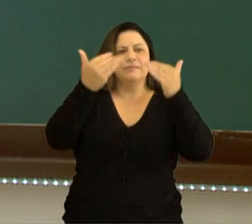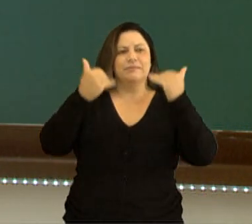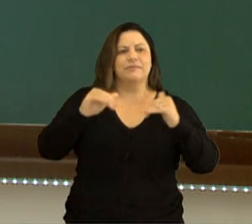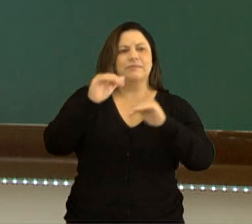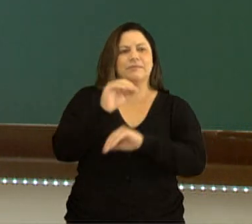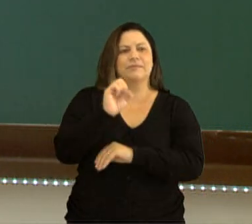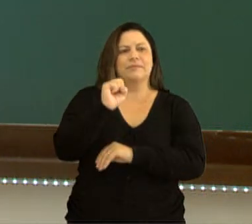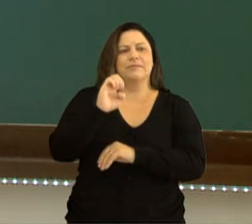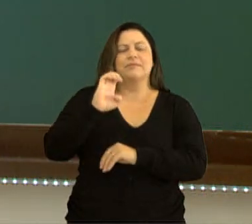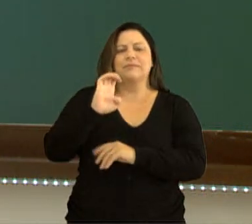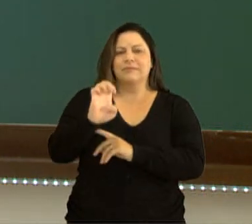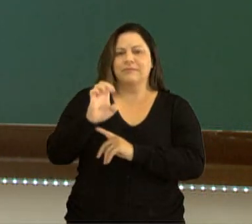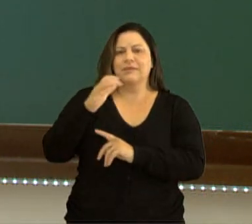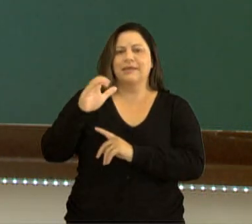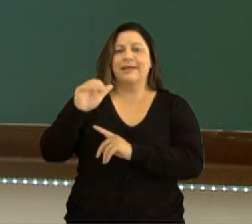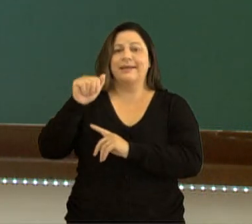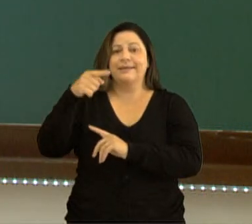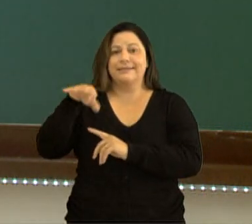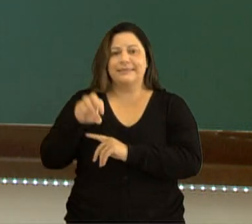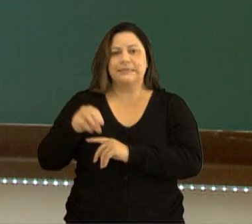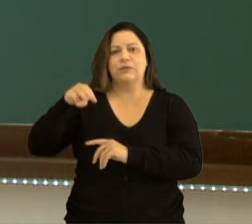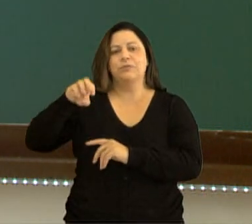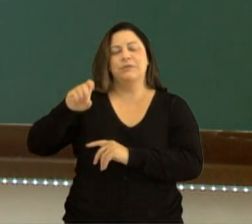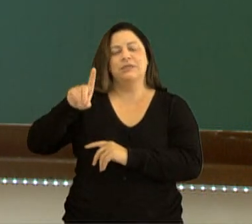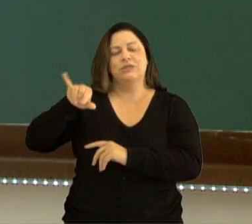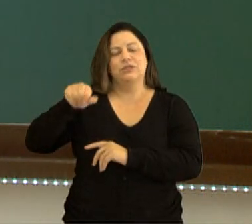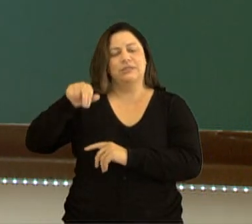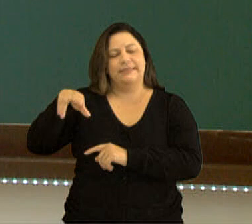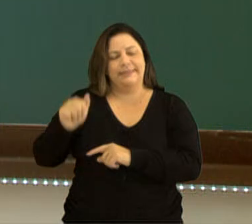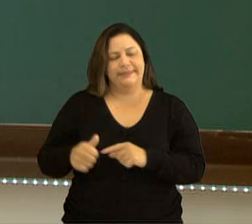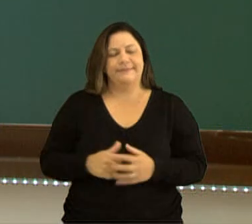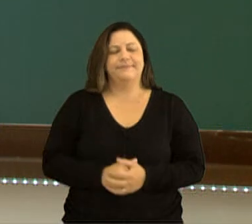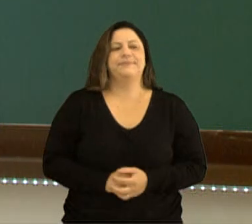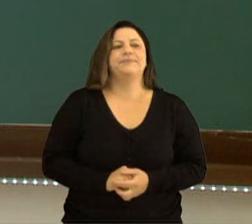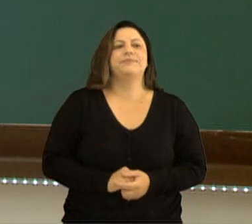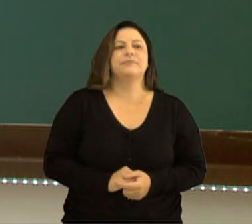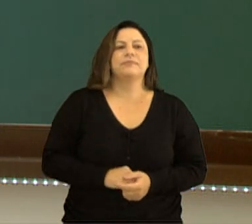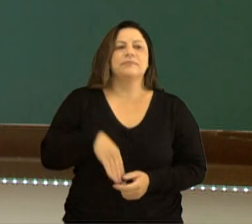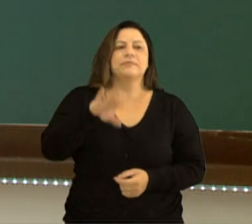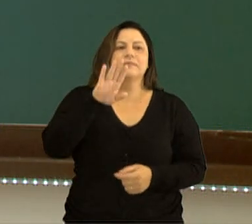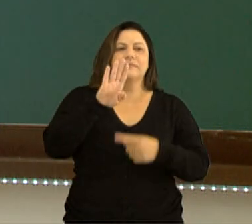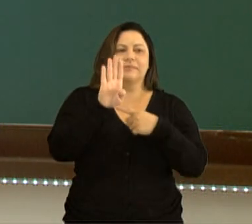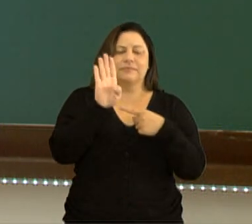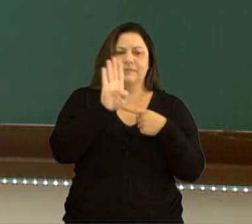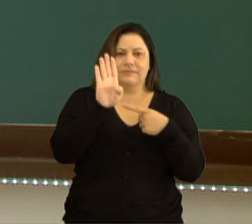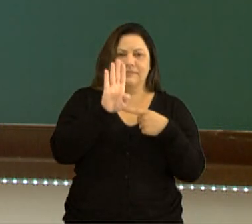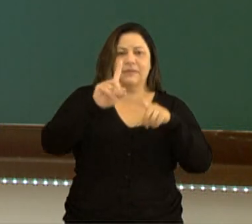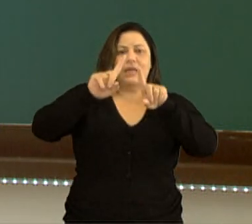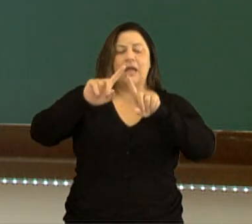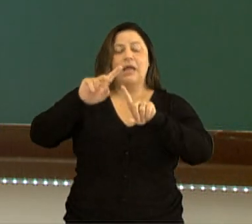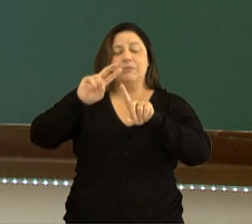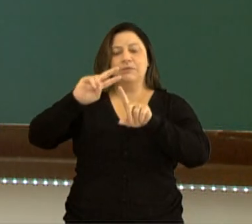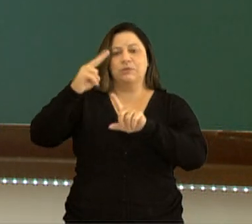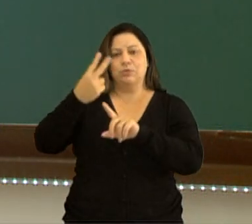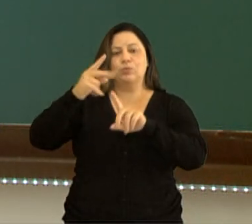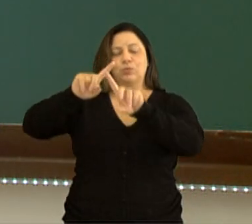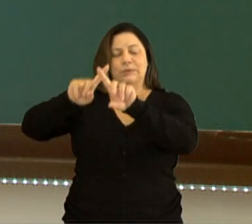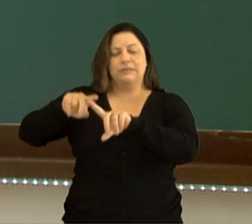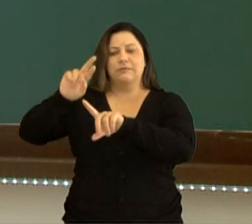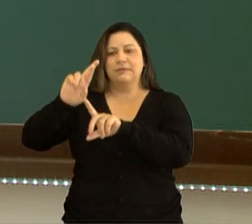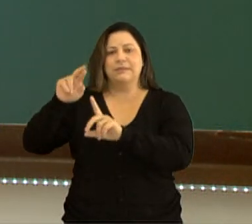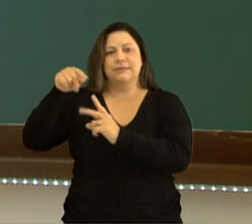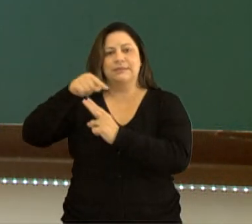conversou agora, que seria um retângulo. Então, a base vai ser 2 vezes o raio,